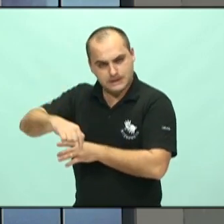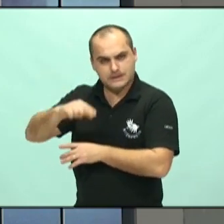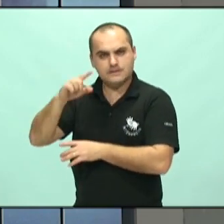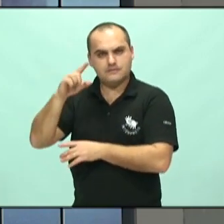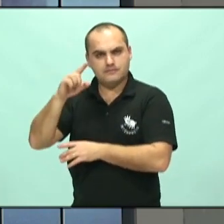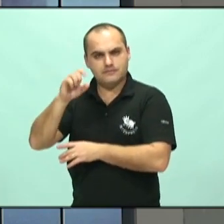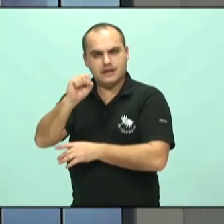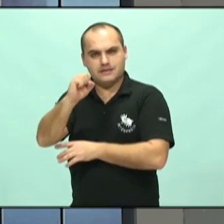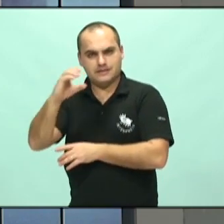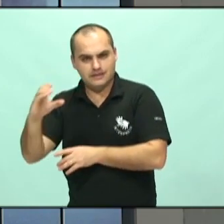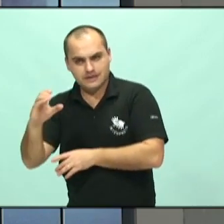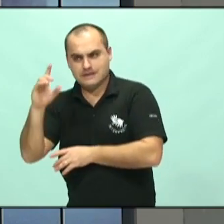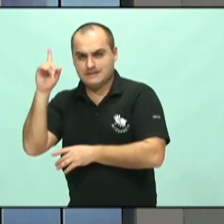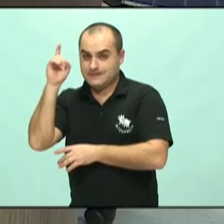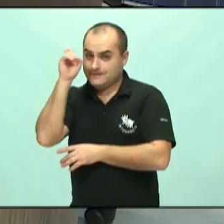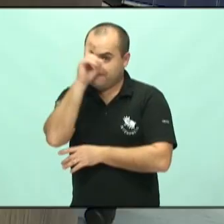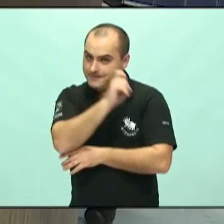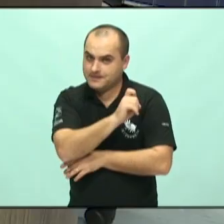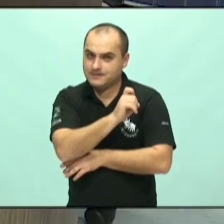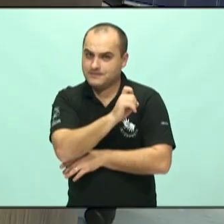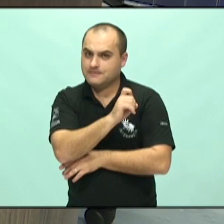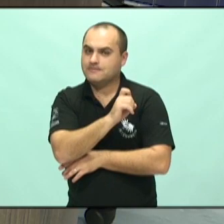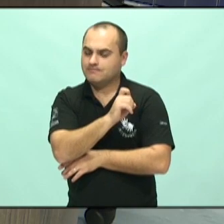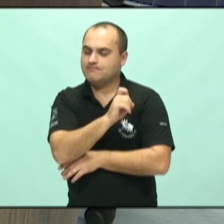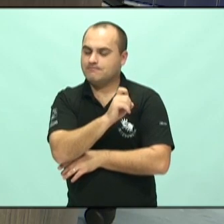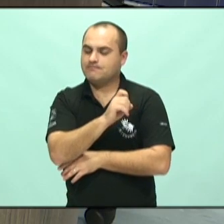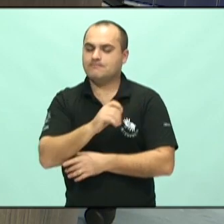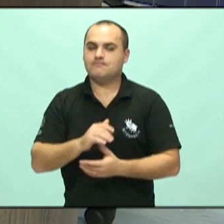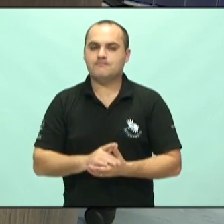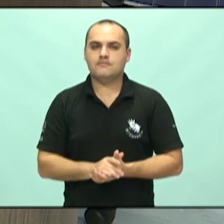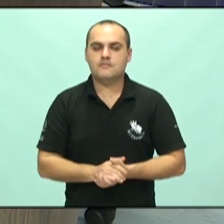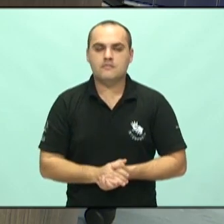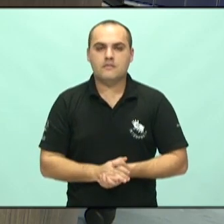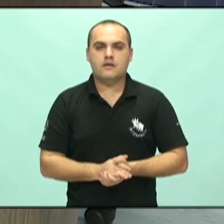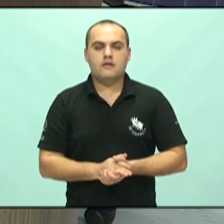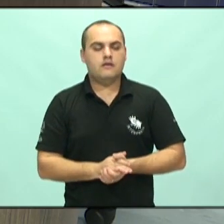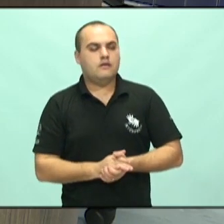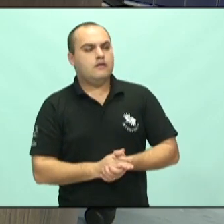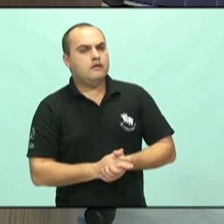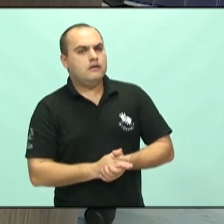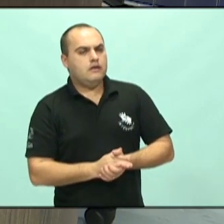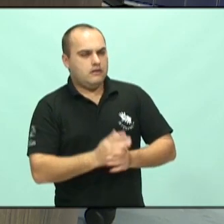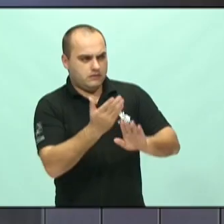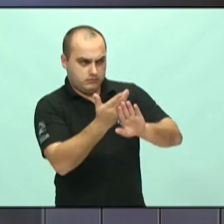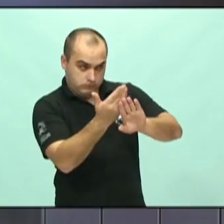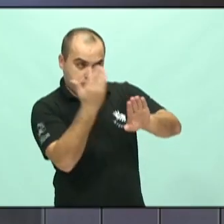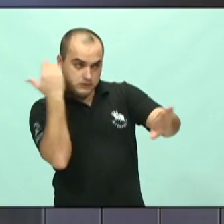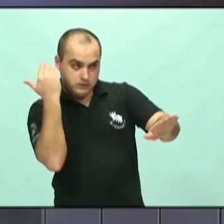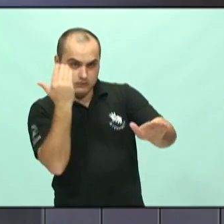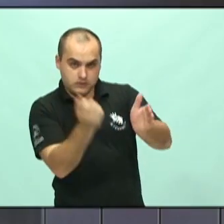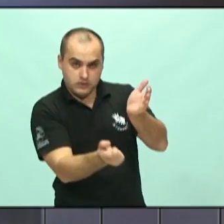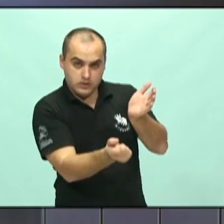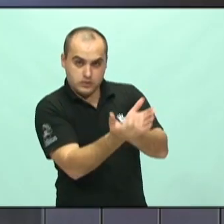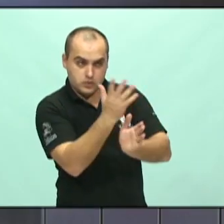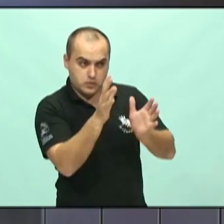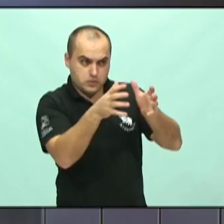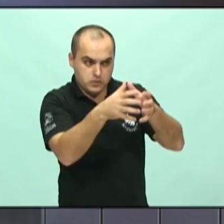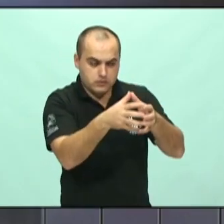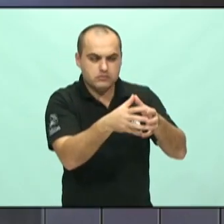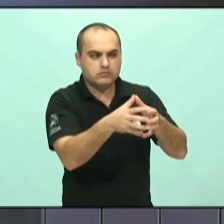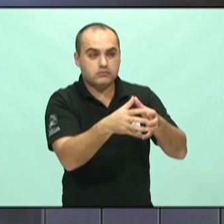não é periferia, né? A gente se pergunta. Quando foi formado o grupo, Itajaí já tinha uma